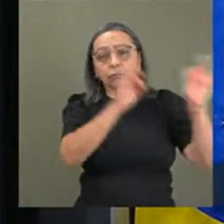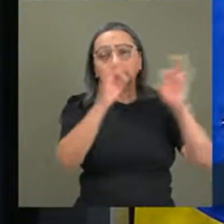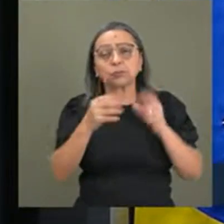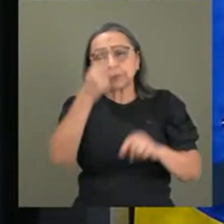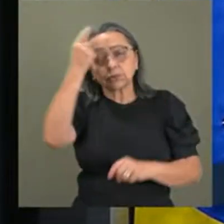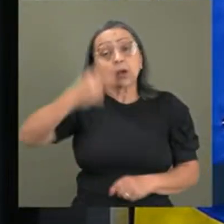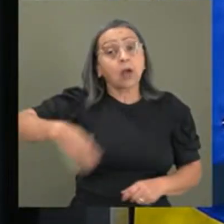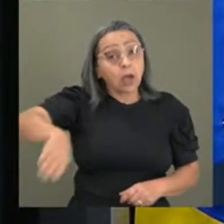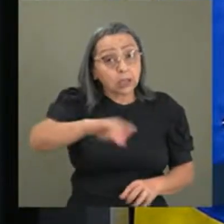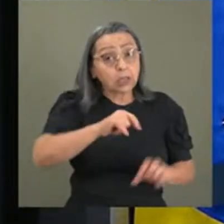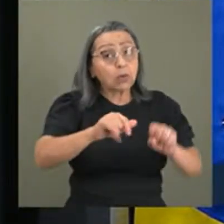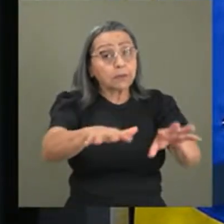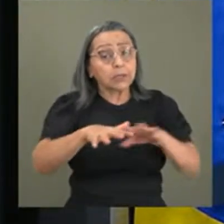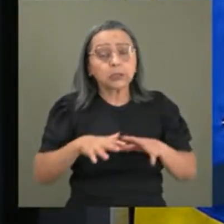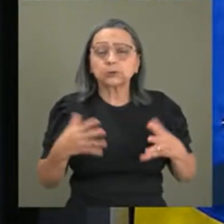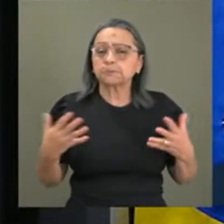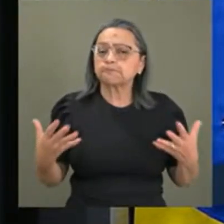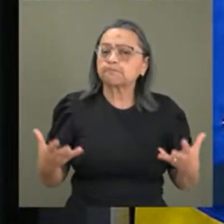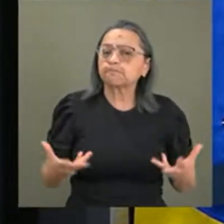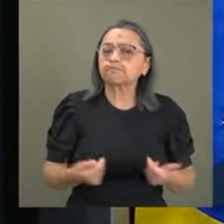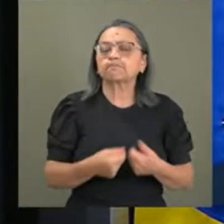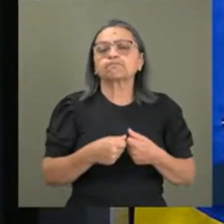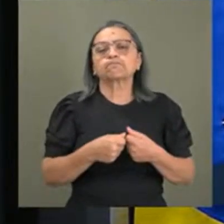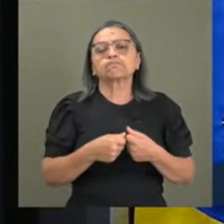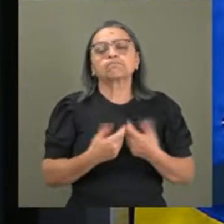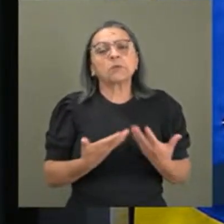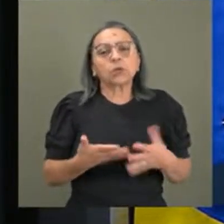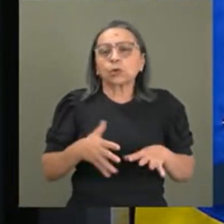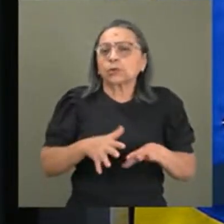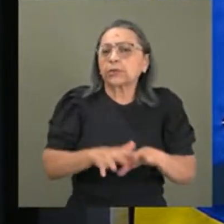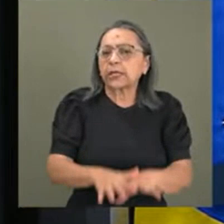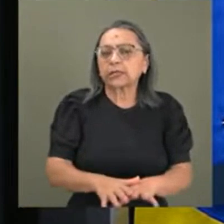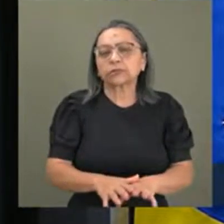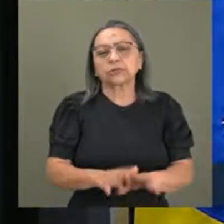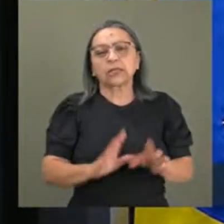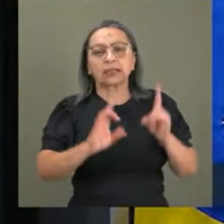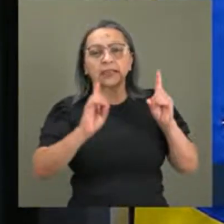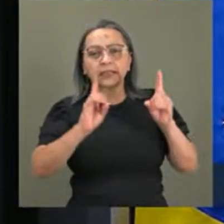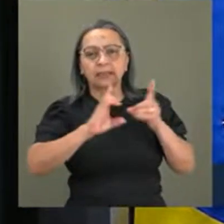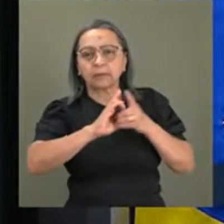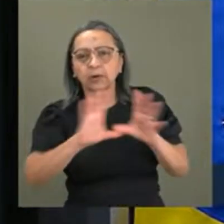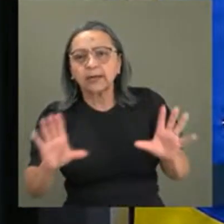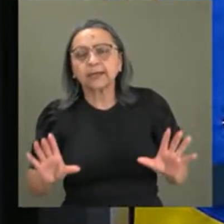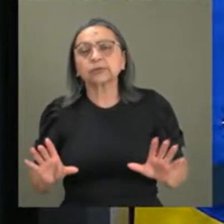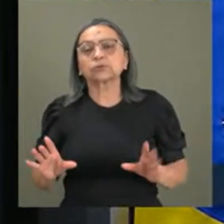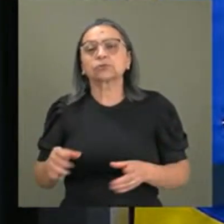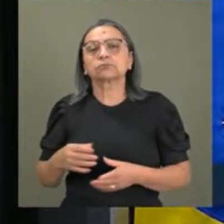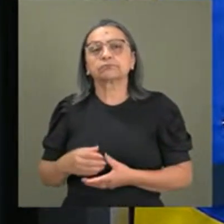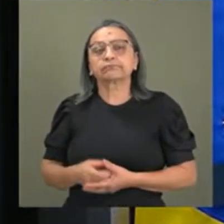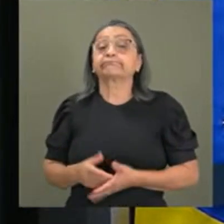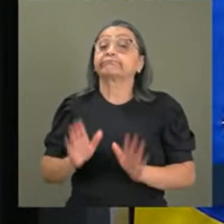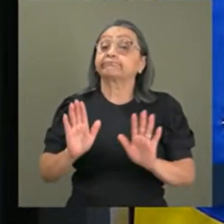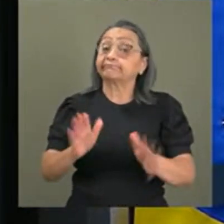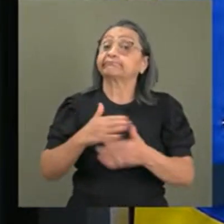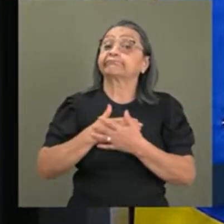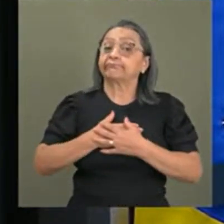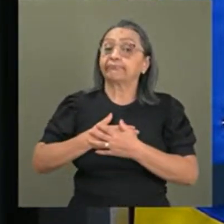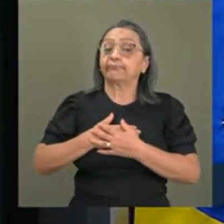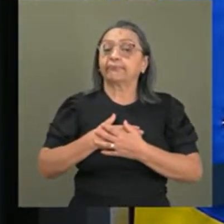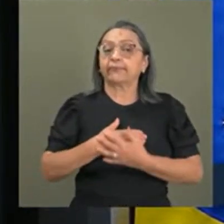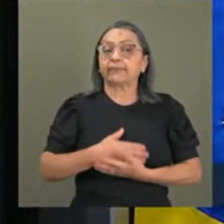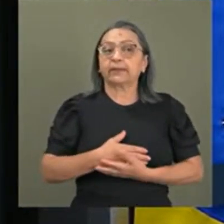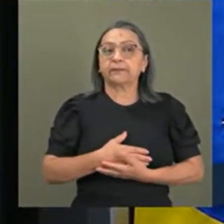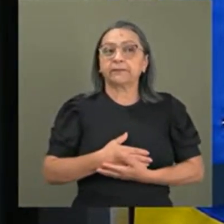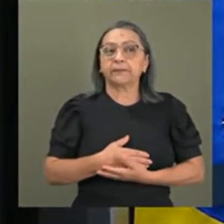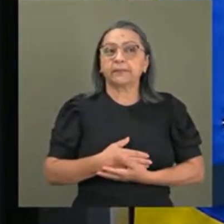um ambiente totalmente includente, democrático. E meu querido vice-presidente dessa